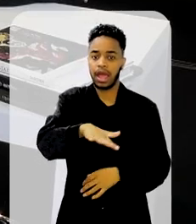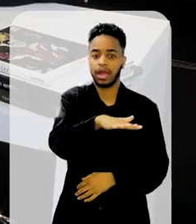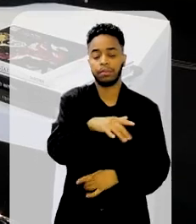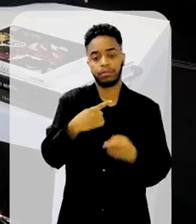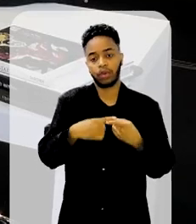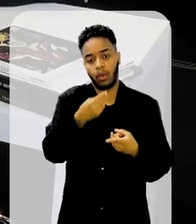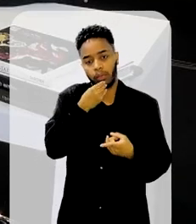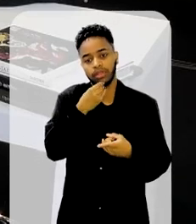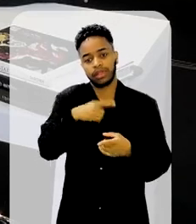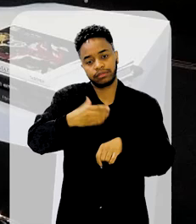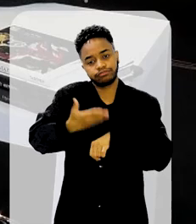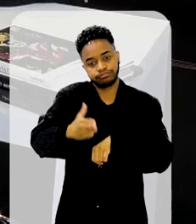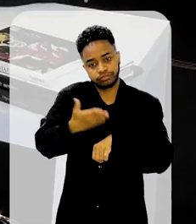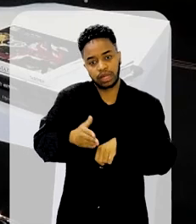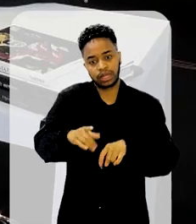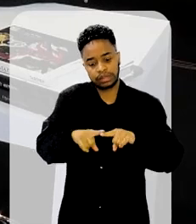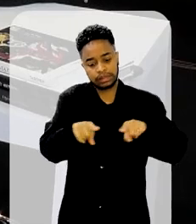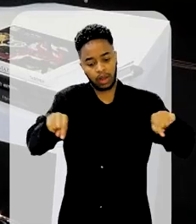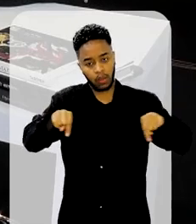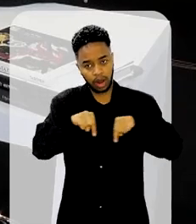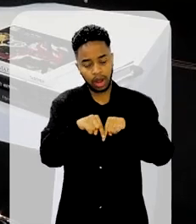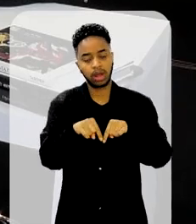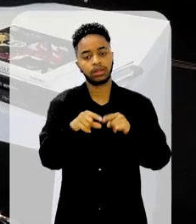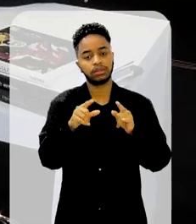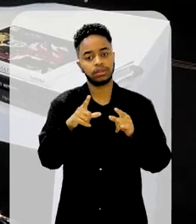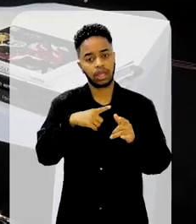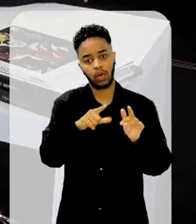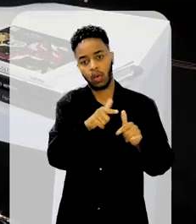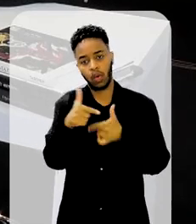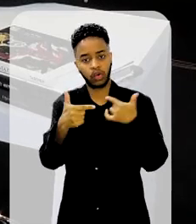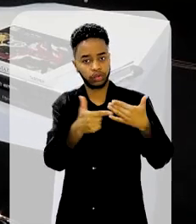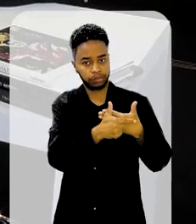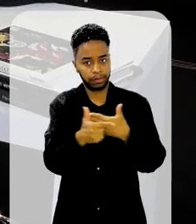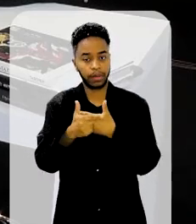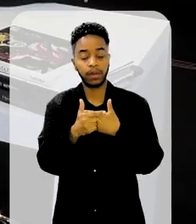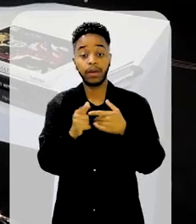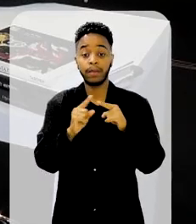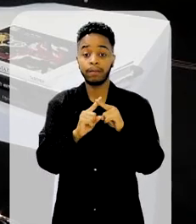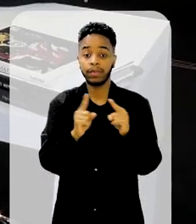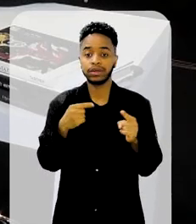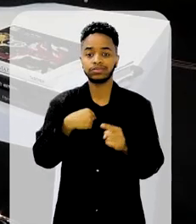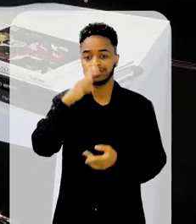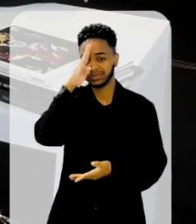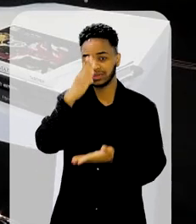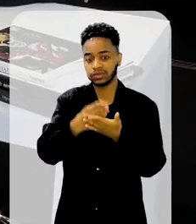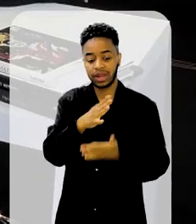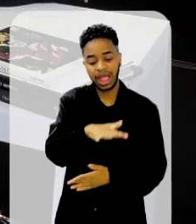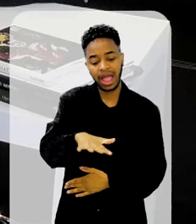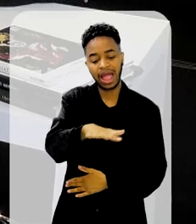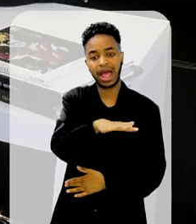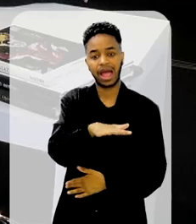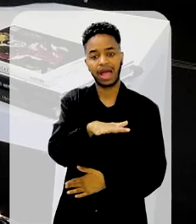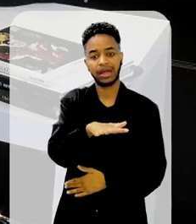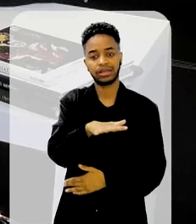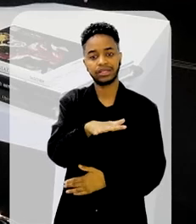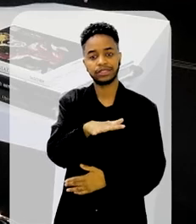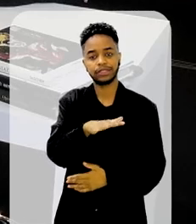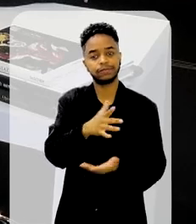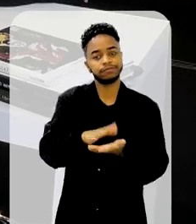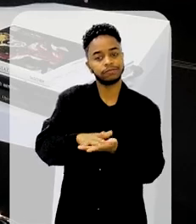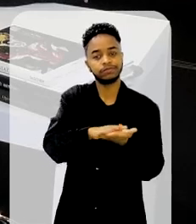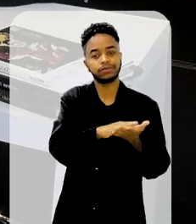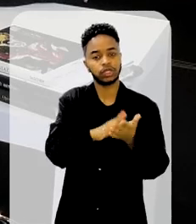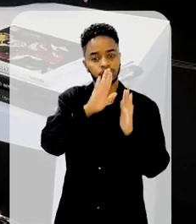armonia existe os ensaios de quadra existe uma série de outras eh funções dentro da festa mas eu acho que o barracão é o que